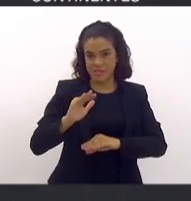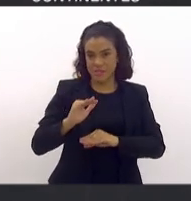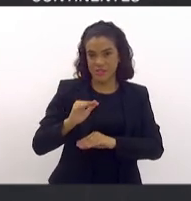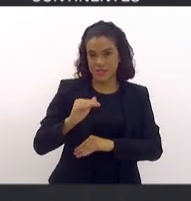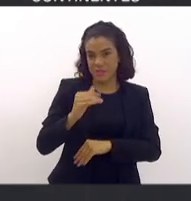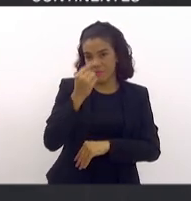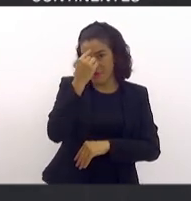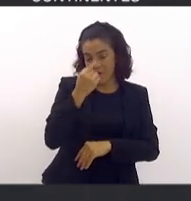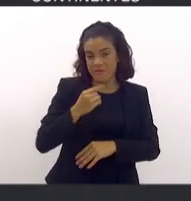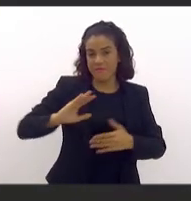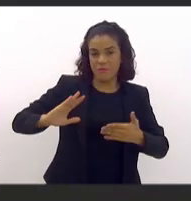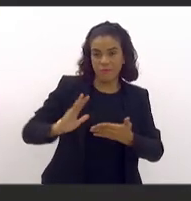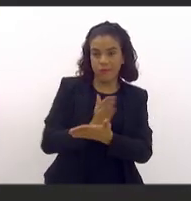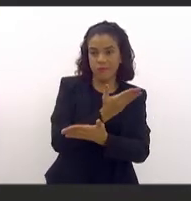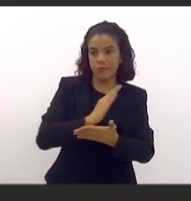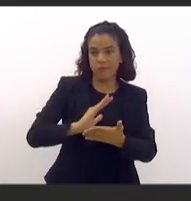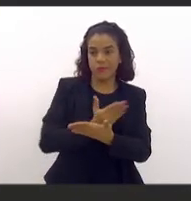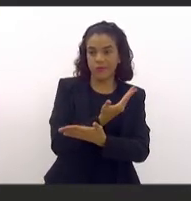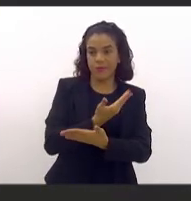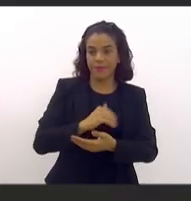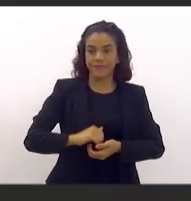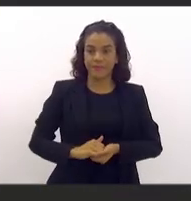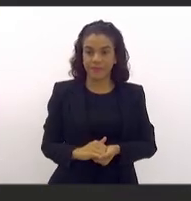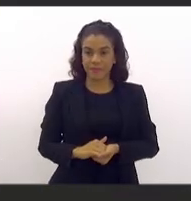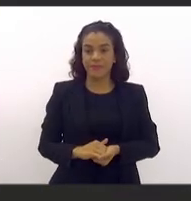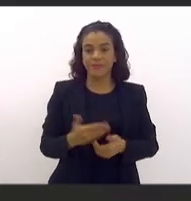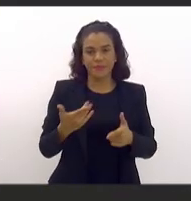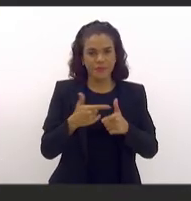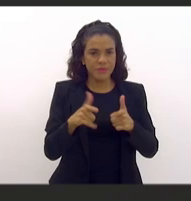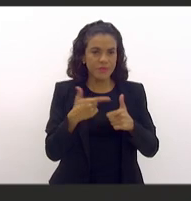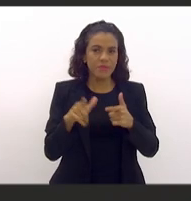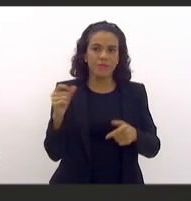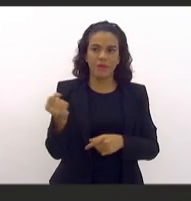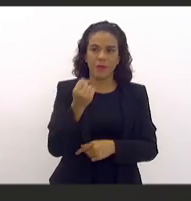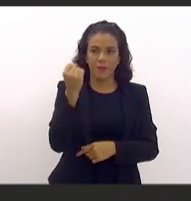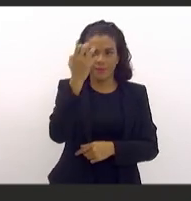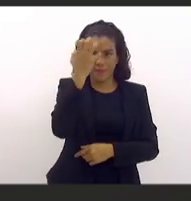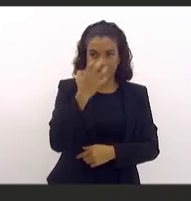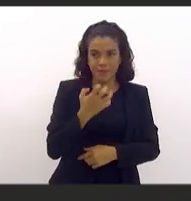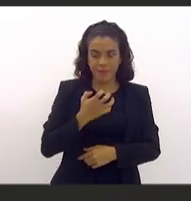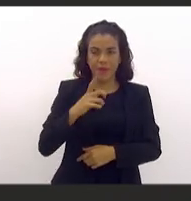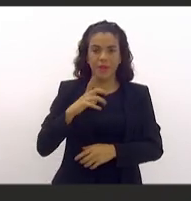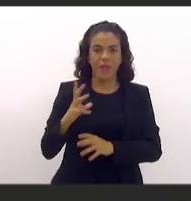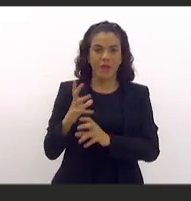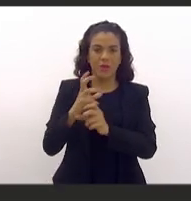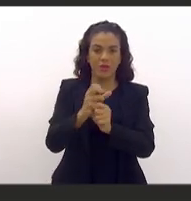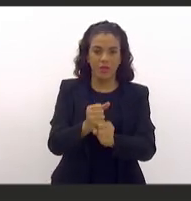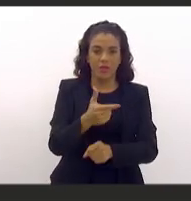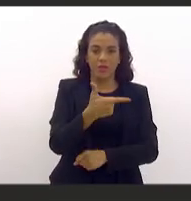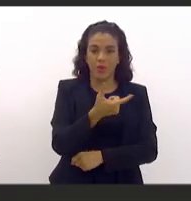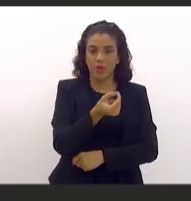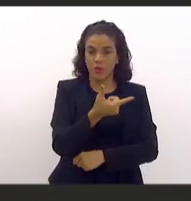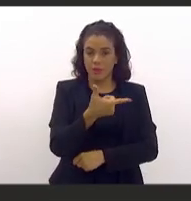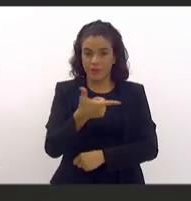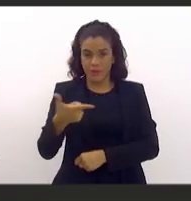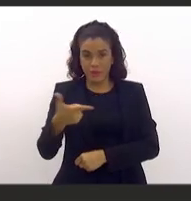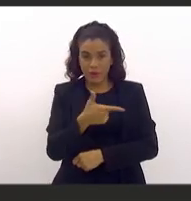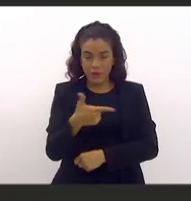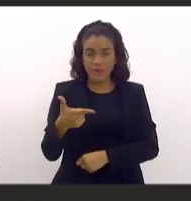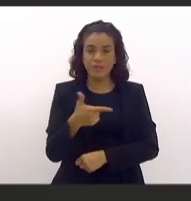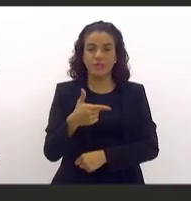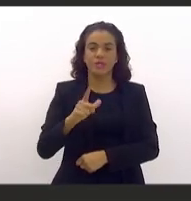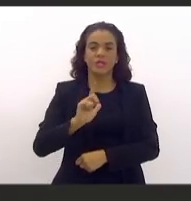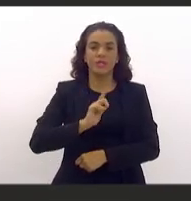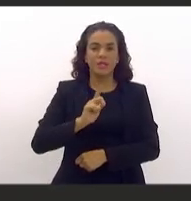páginas removidas. E aí, claro, o problema é muito sério, eu trago os dados de 2022, a